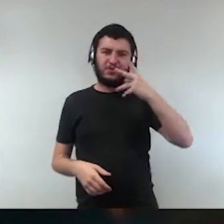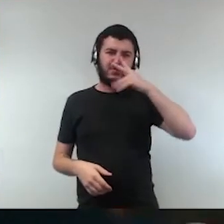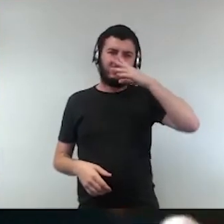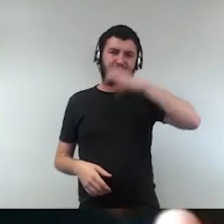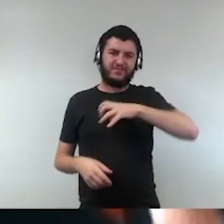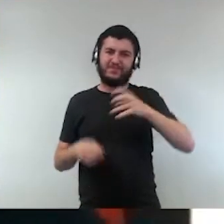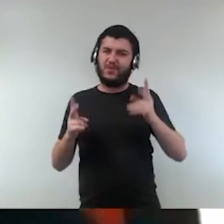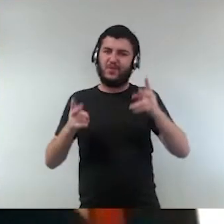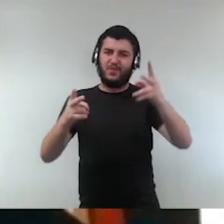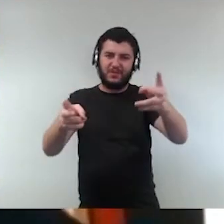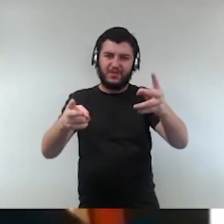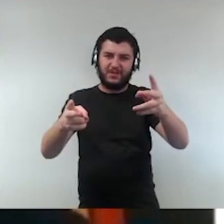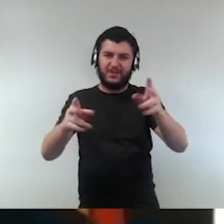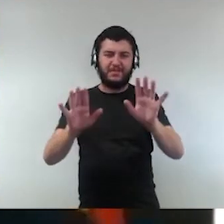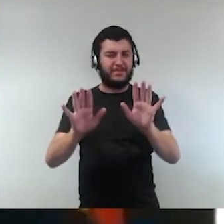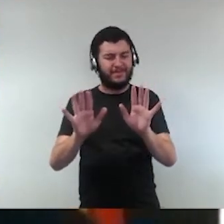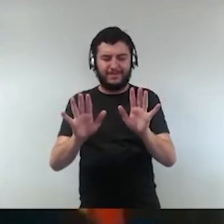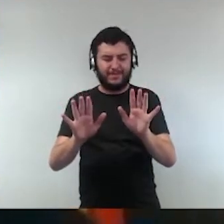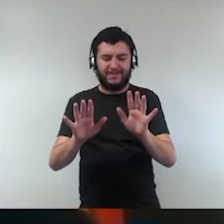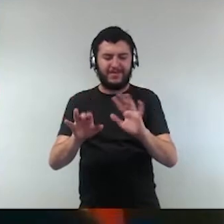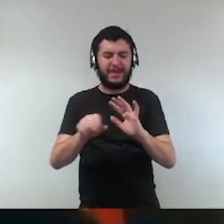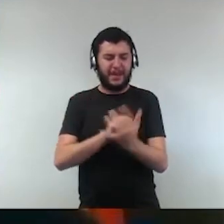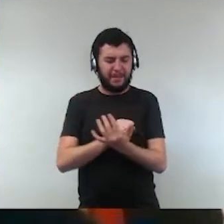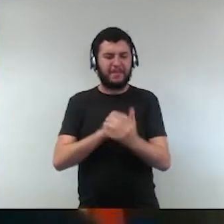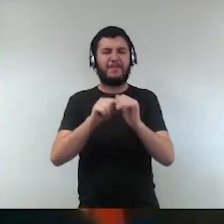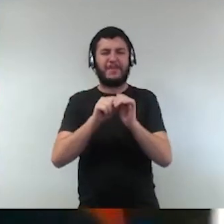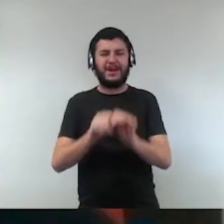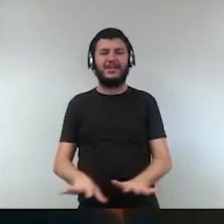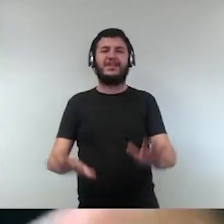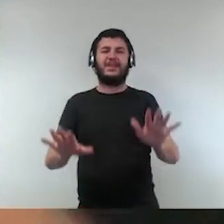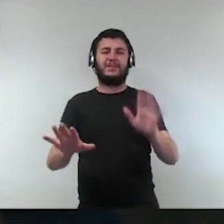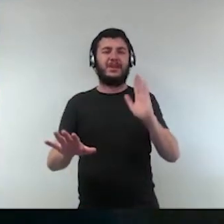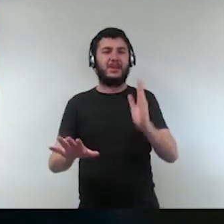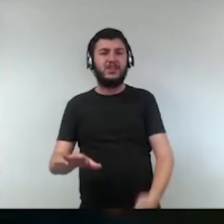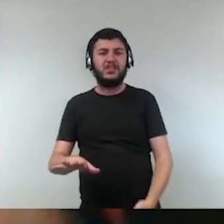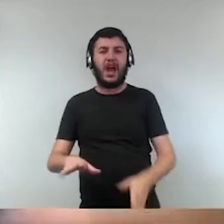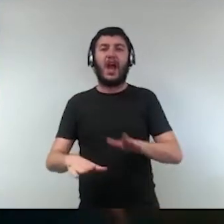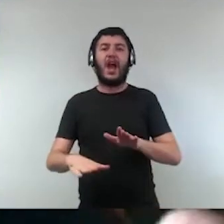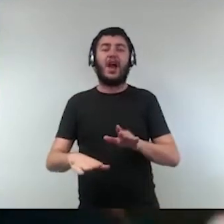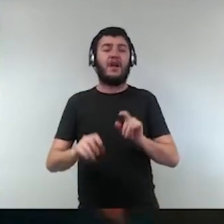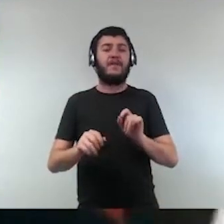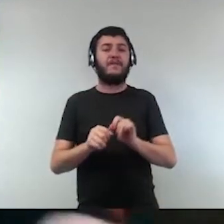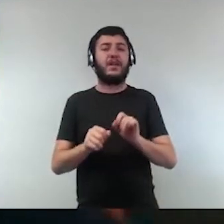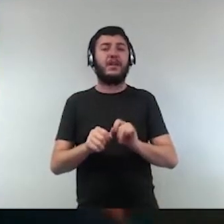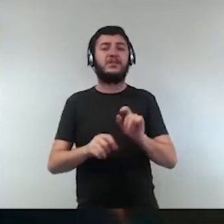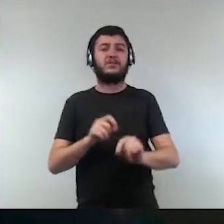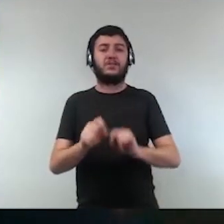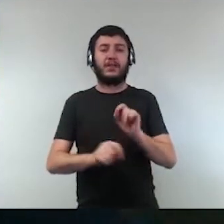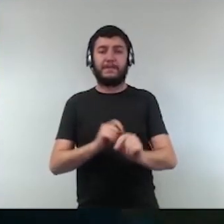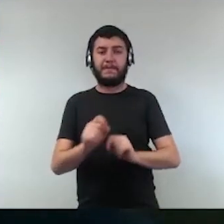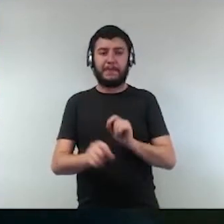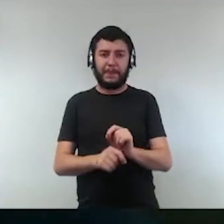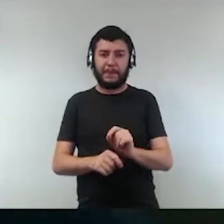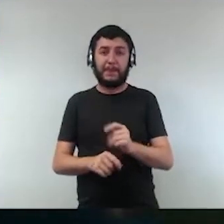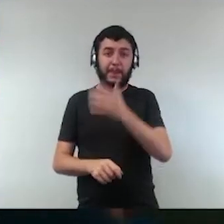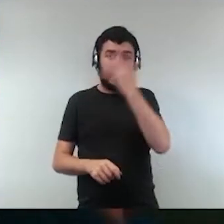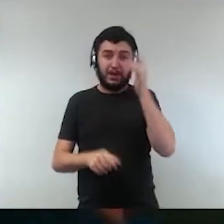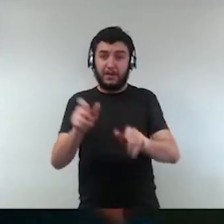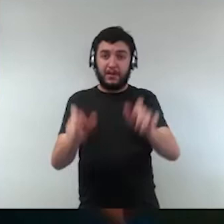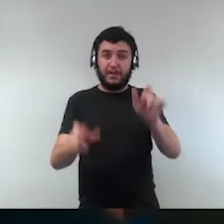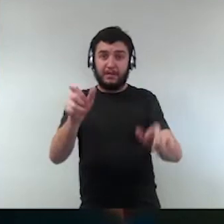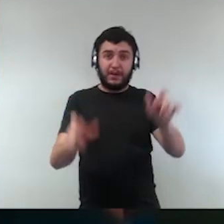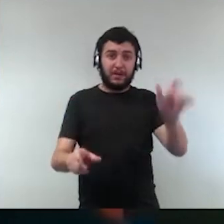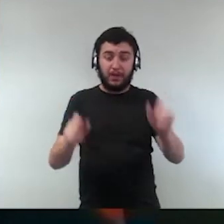pandemia, ela fez despertar com a sua gravidade, com o seu